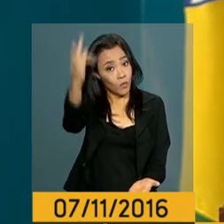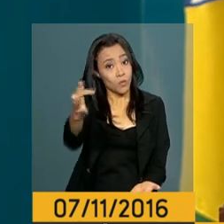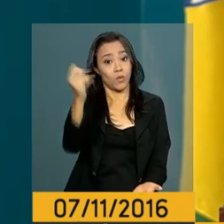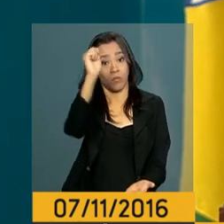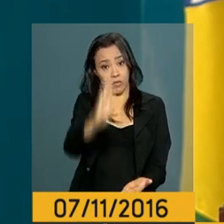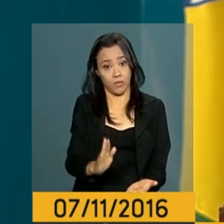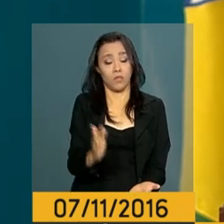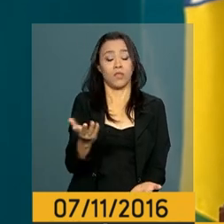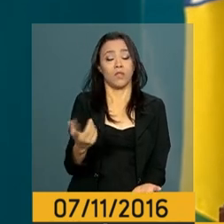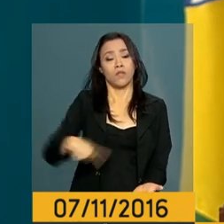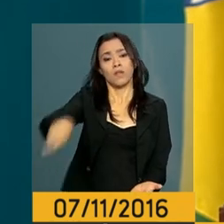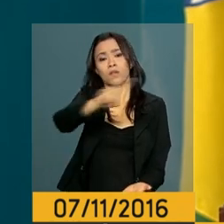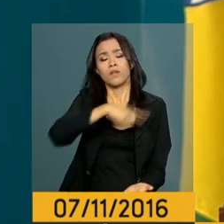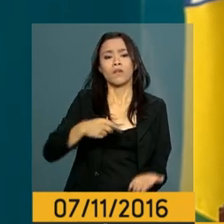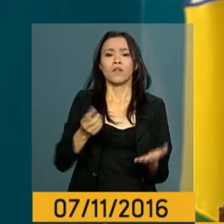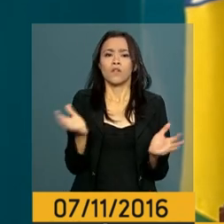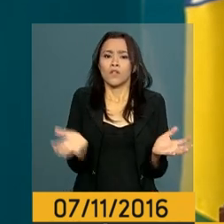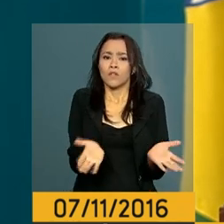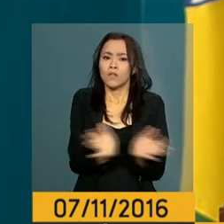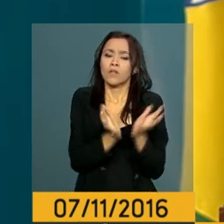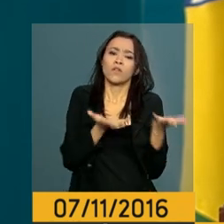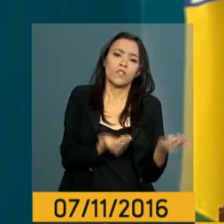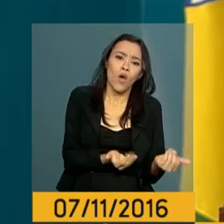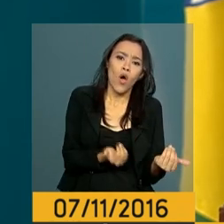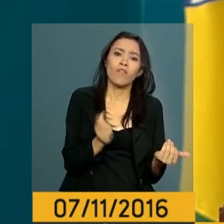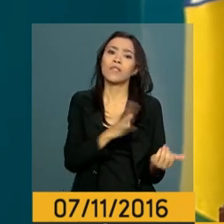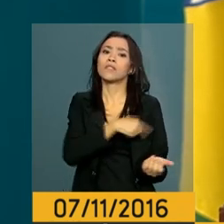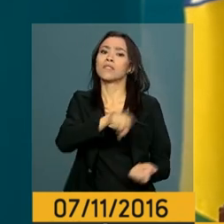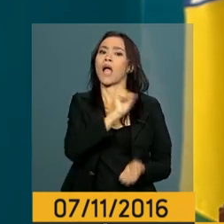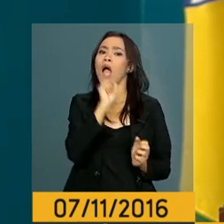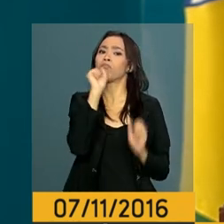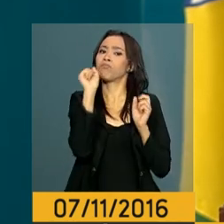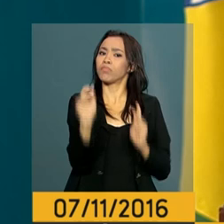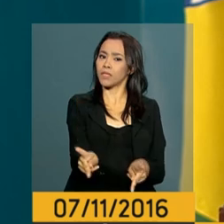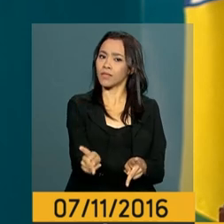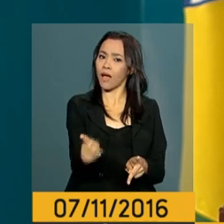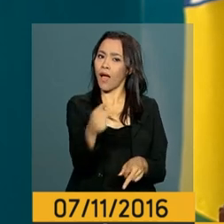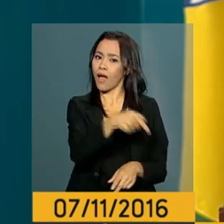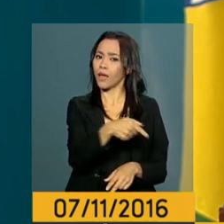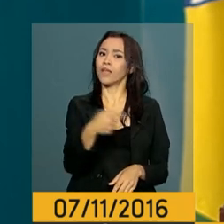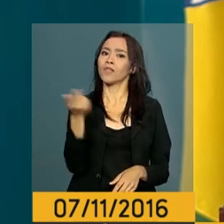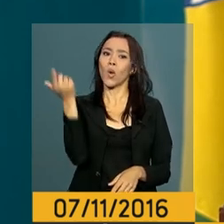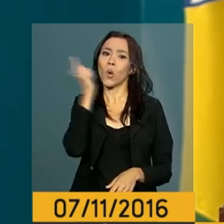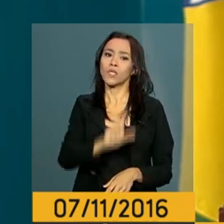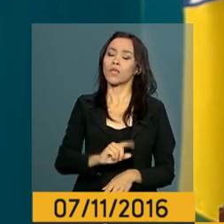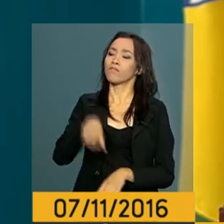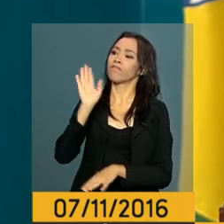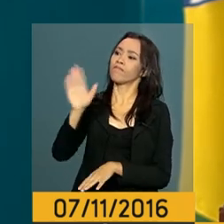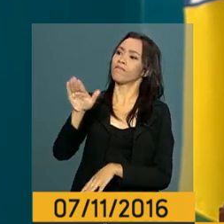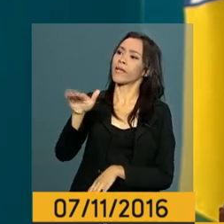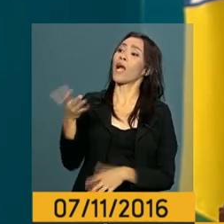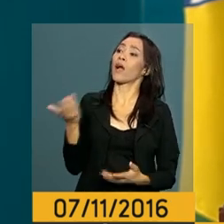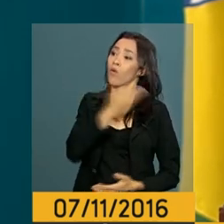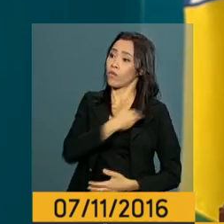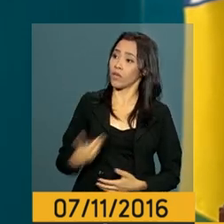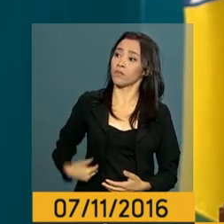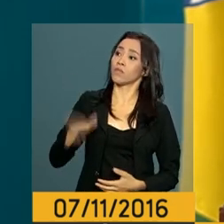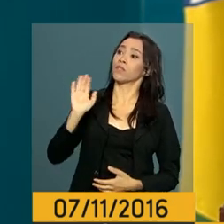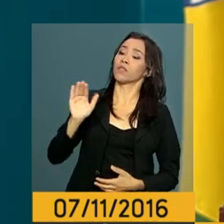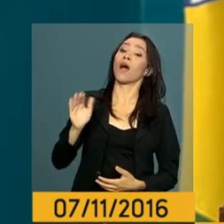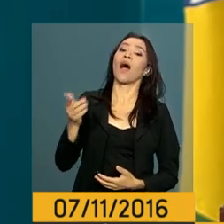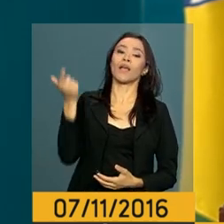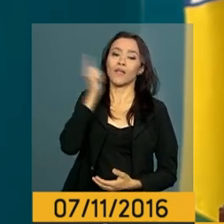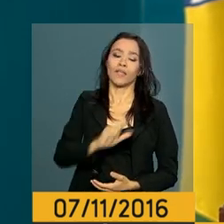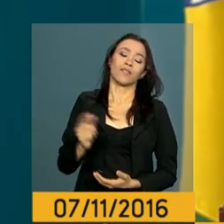os jovens que no futuro se aposentarão possam bater as portas do governo e receber as